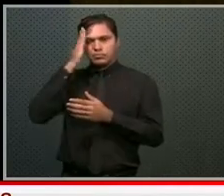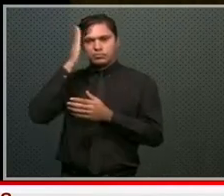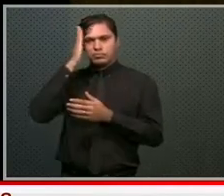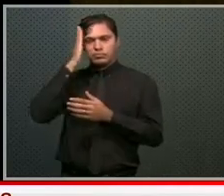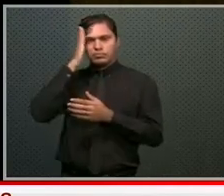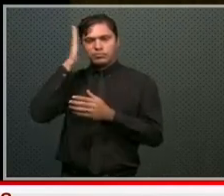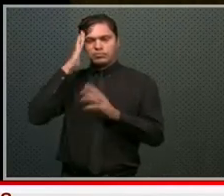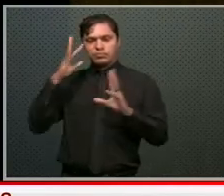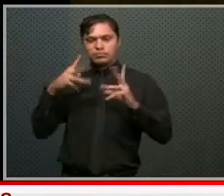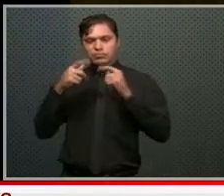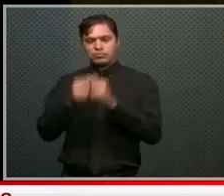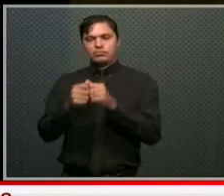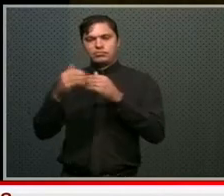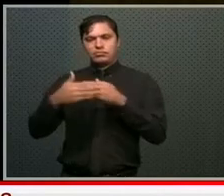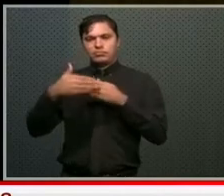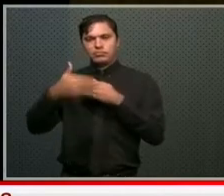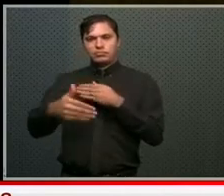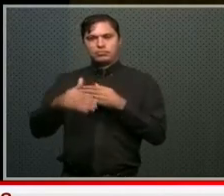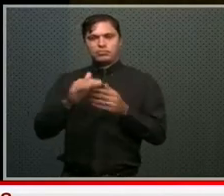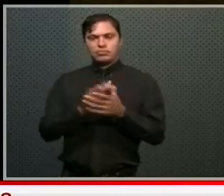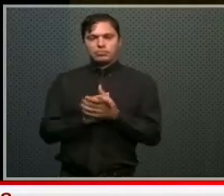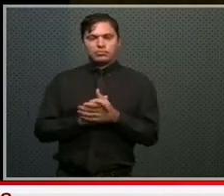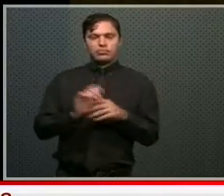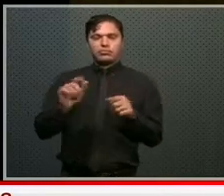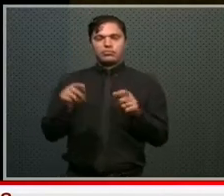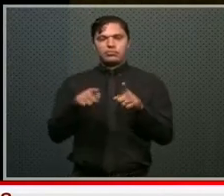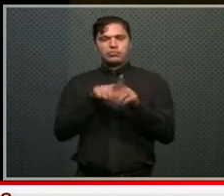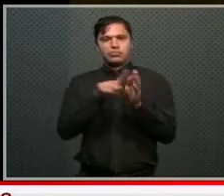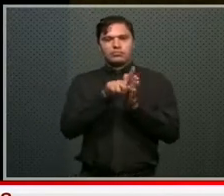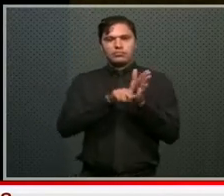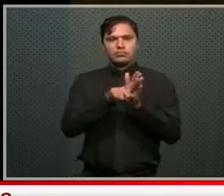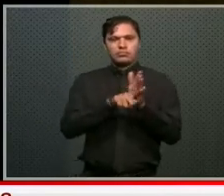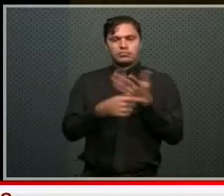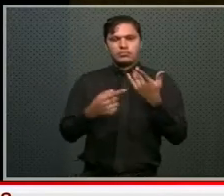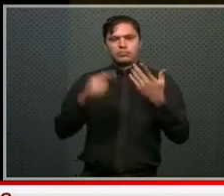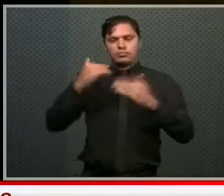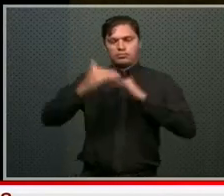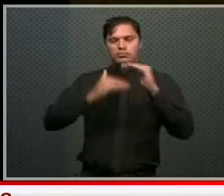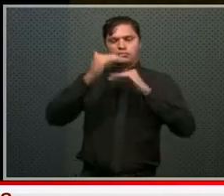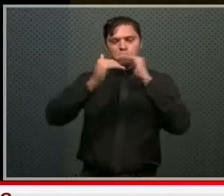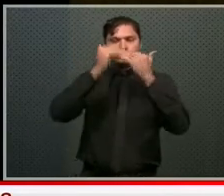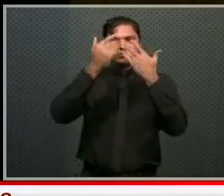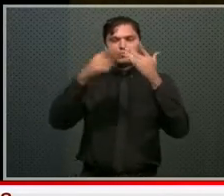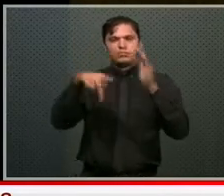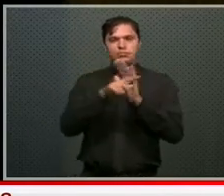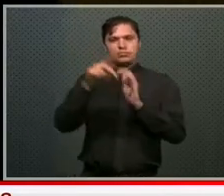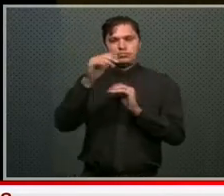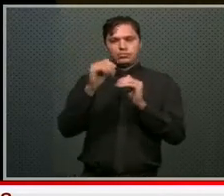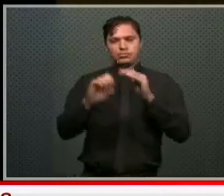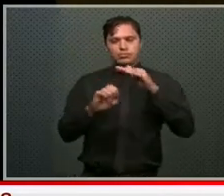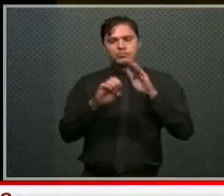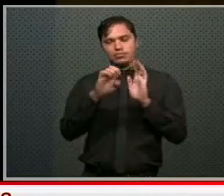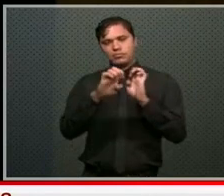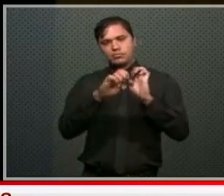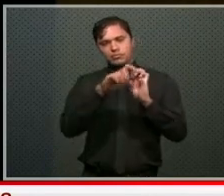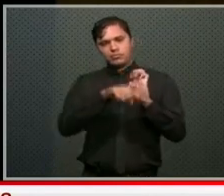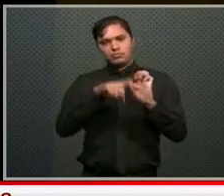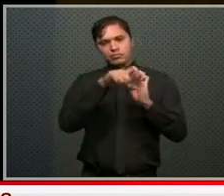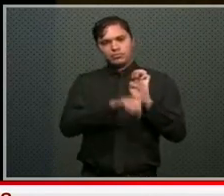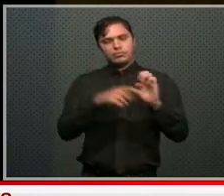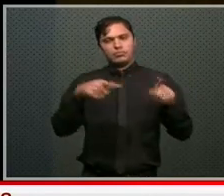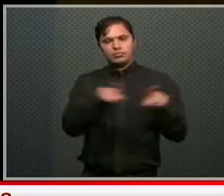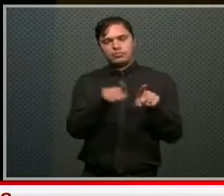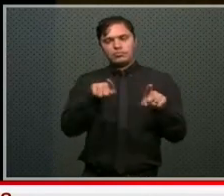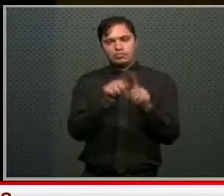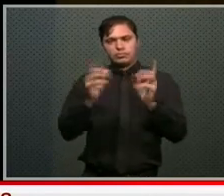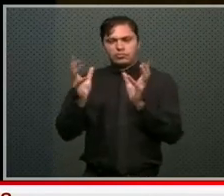os avanços que até hoje a pesquisa desenvolvida pelas pessoas Embrapa mas também pelo seu corpo de